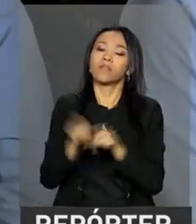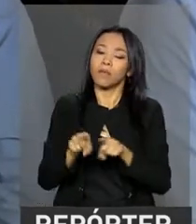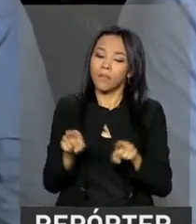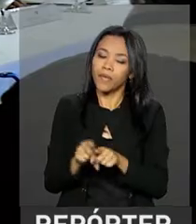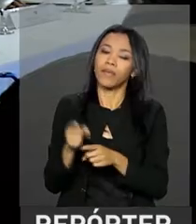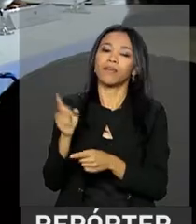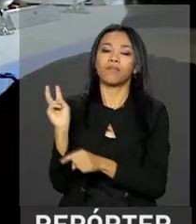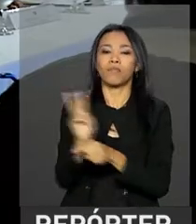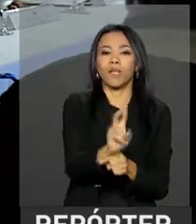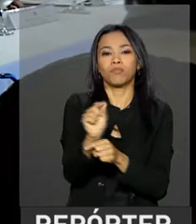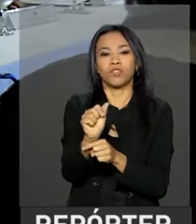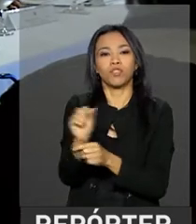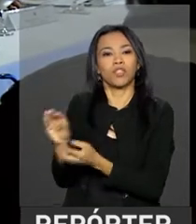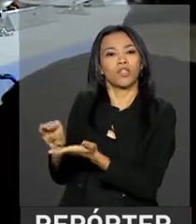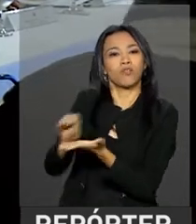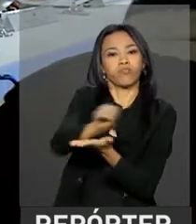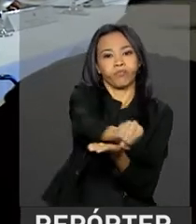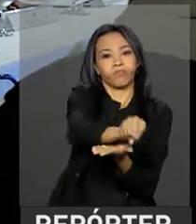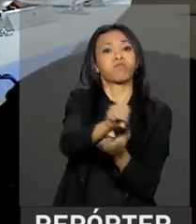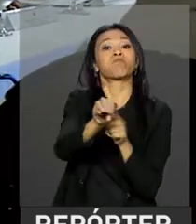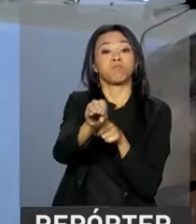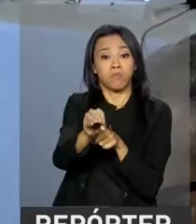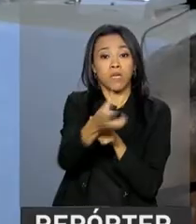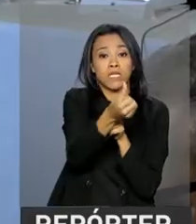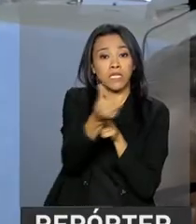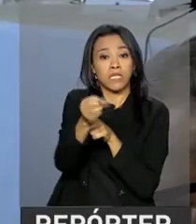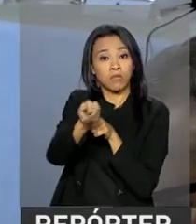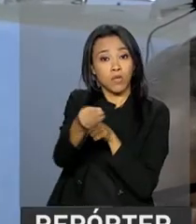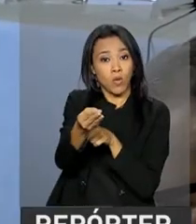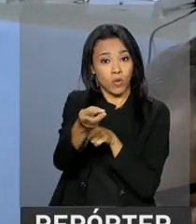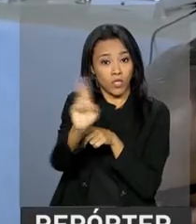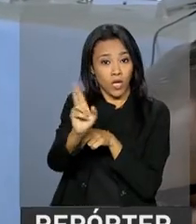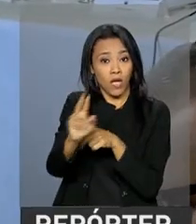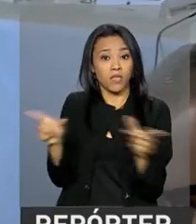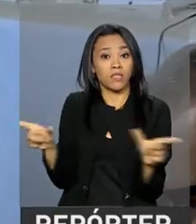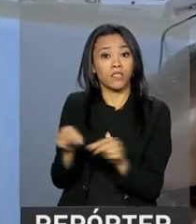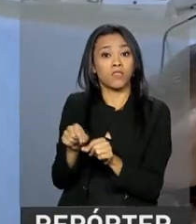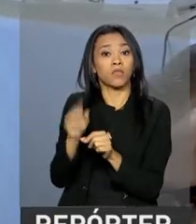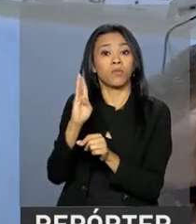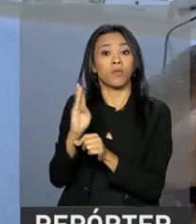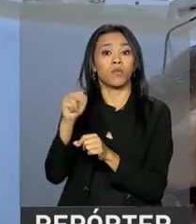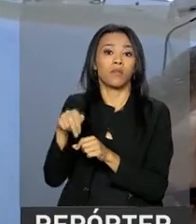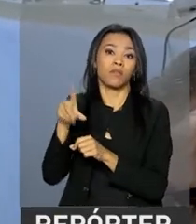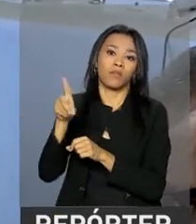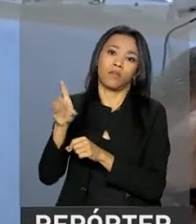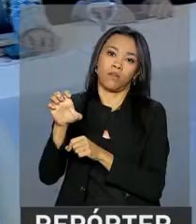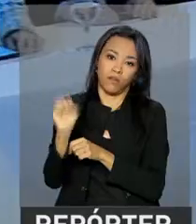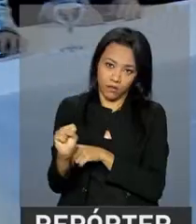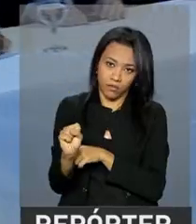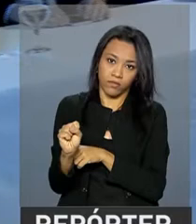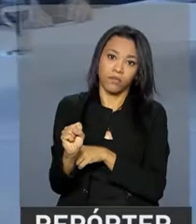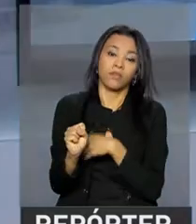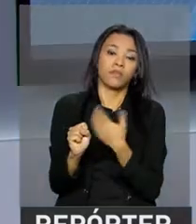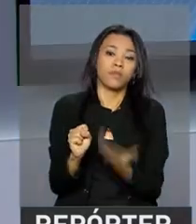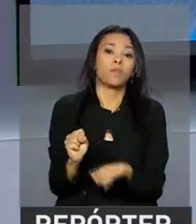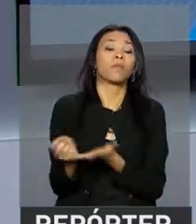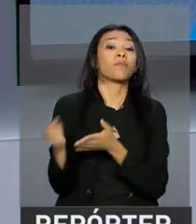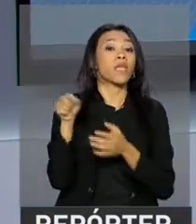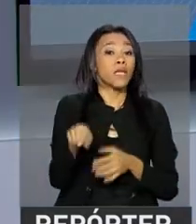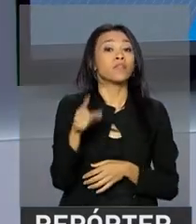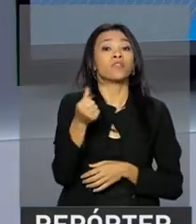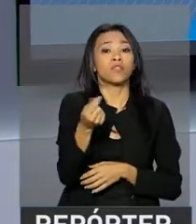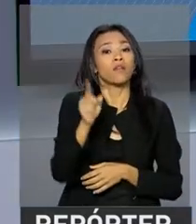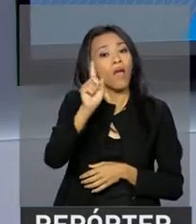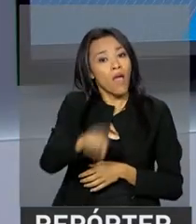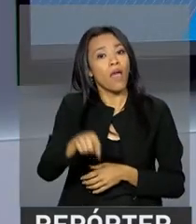de 600 milhões de reais do banco nacional de desenvolvimento econômico e social o ben 10 dinheiro é